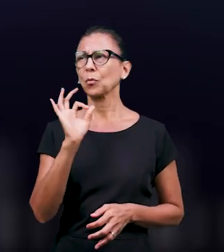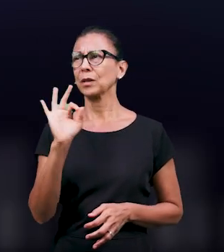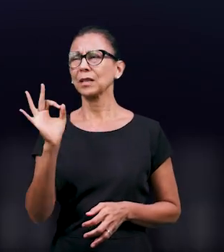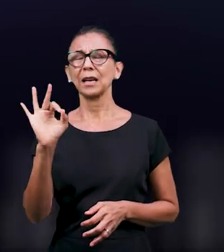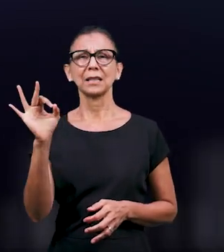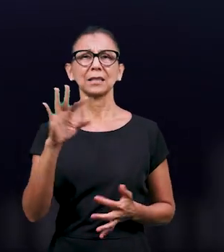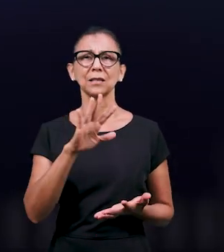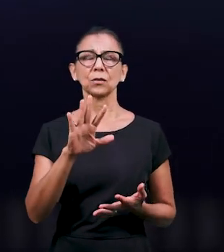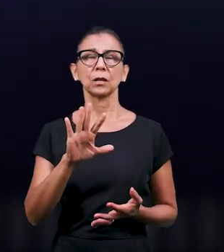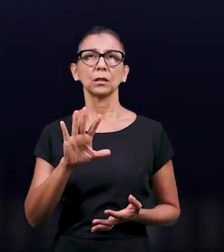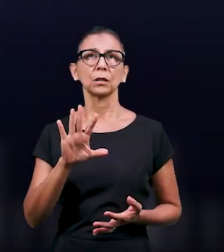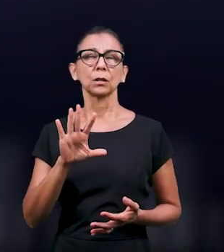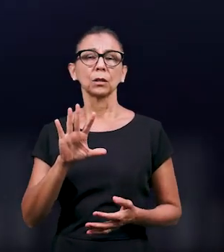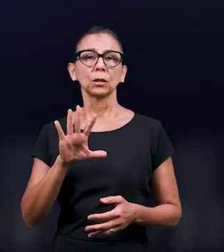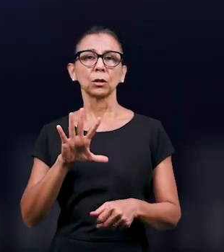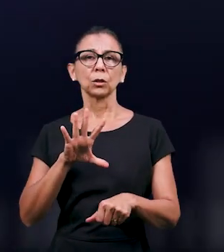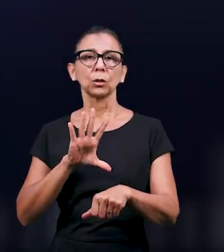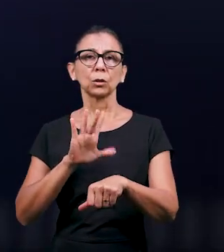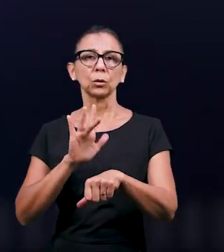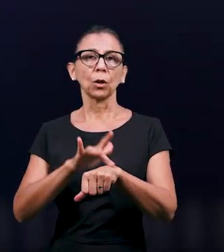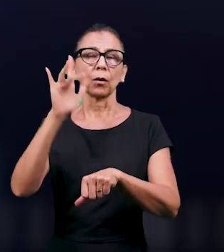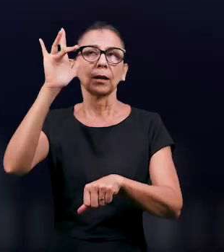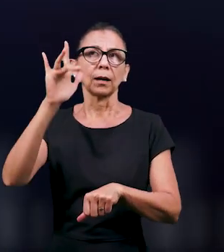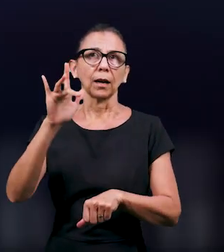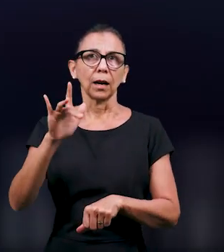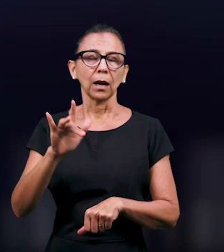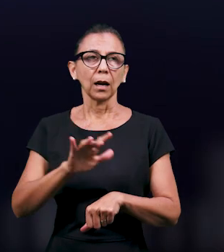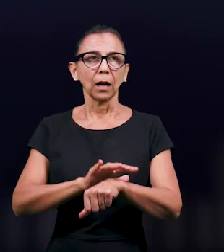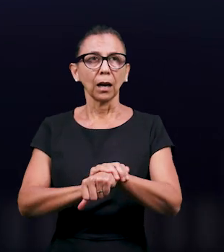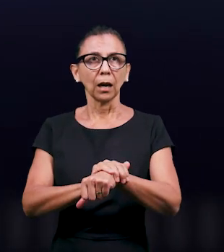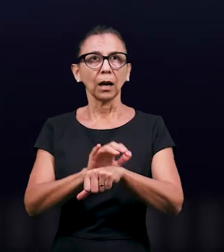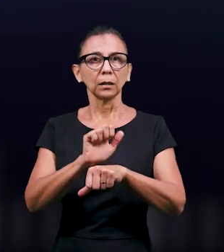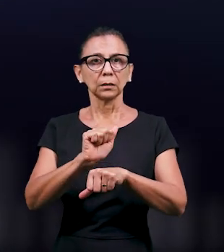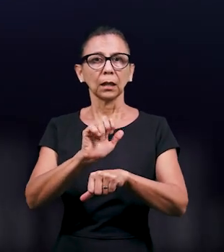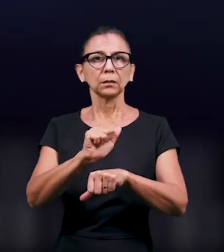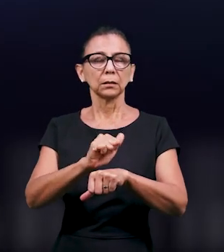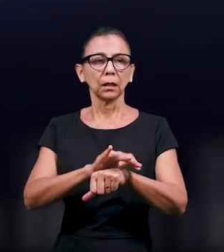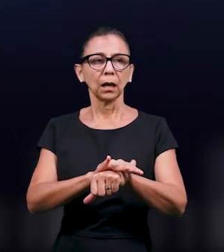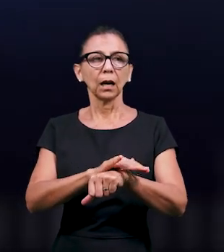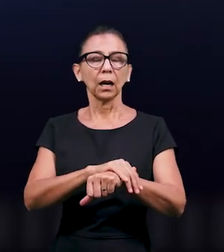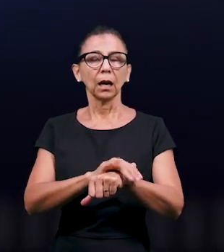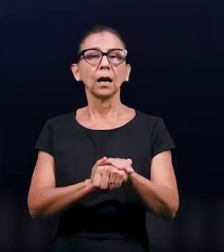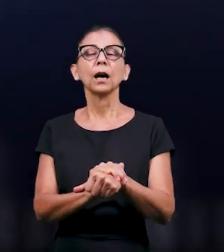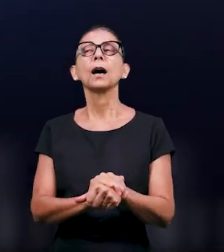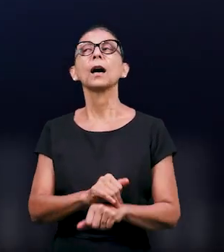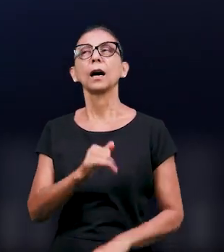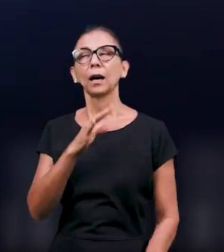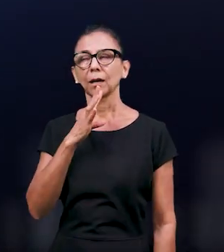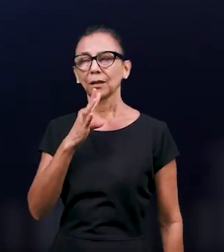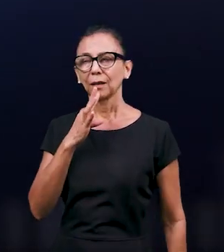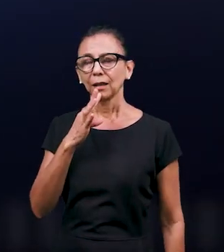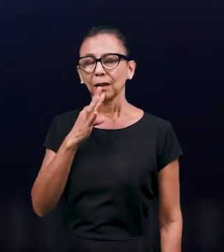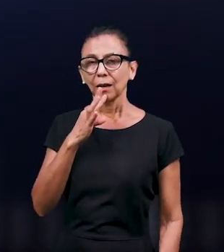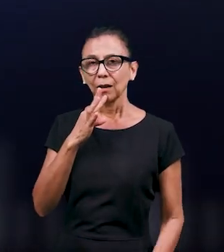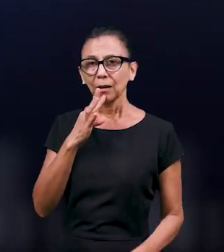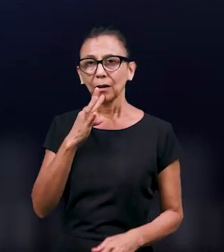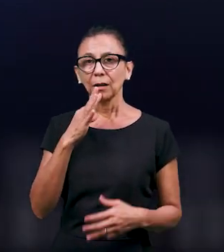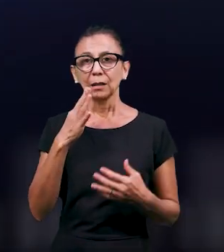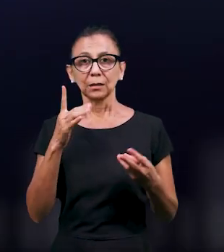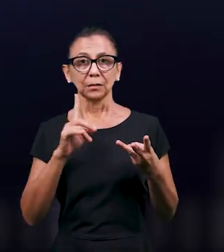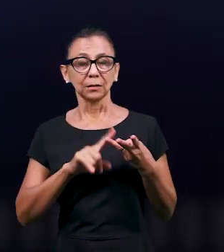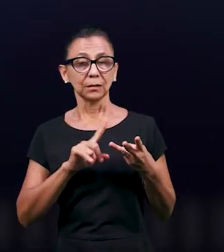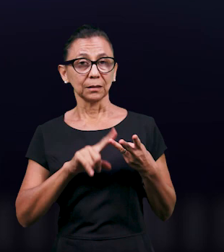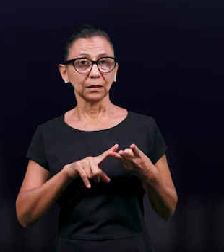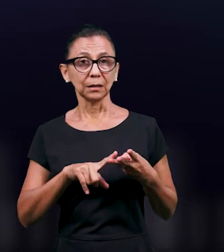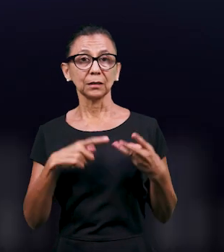coisas, ele conhece aquilo que ele toca, aquilo que ele consegue ter acesso pelo tato, aquilo que ele toca é aquilo que ele conhece. Então,